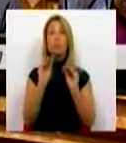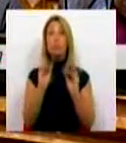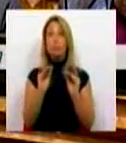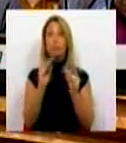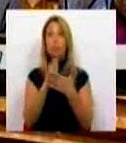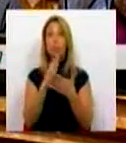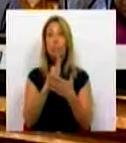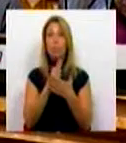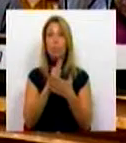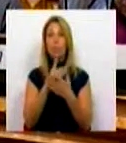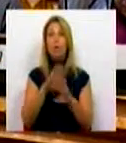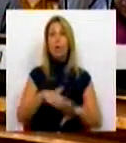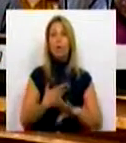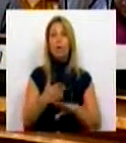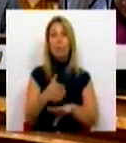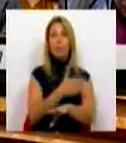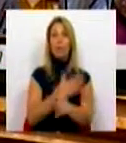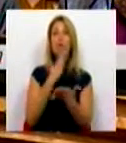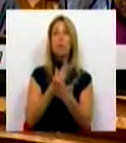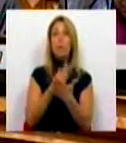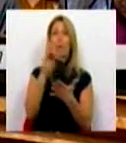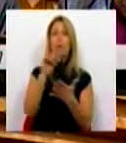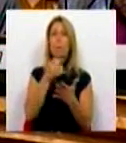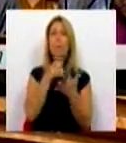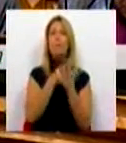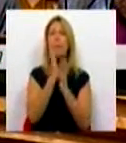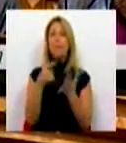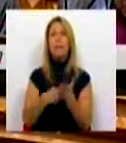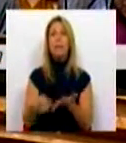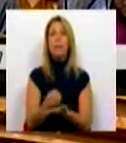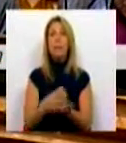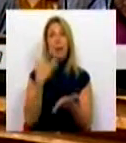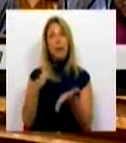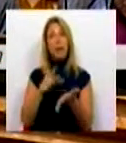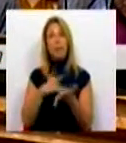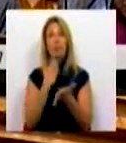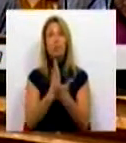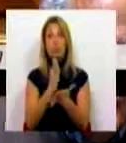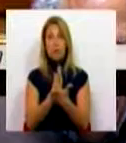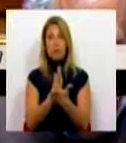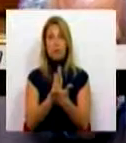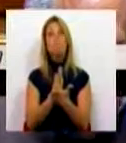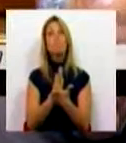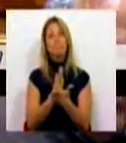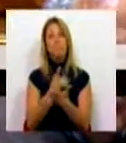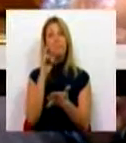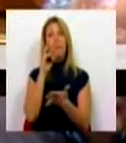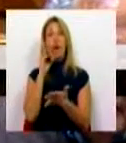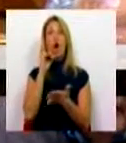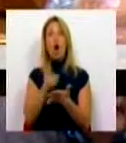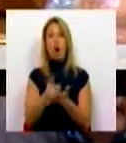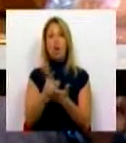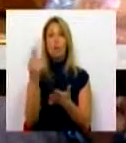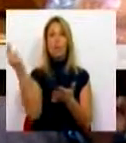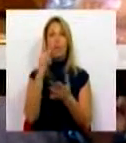pré-escolar e, no que diz respeito a esta medida, gratuitidade dos manuais escolares, ela vai garantir